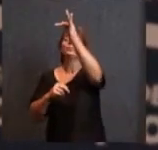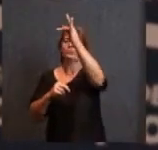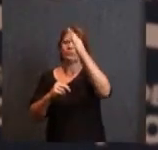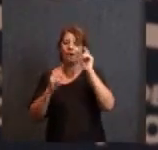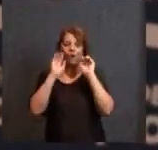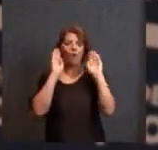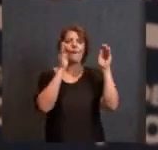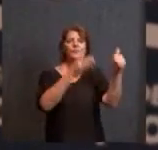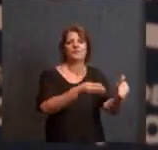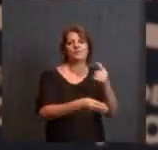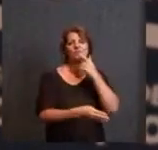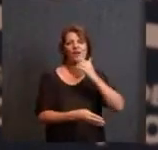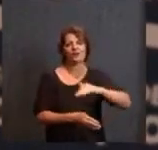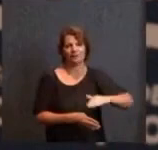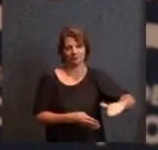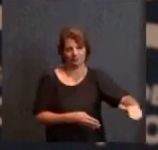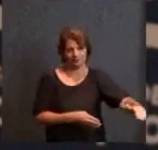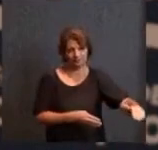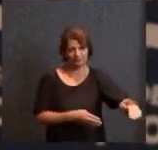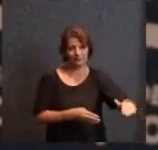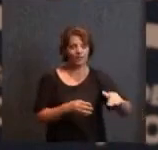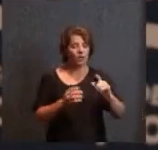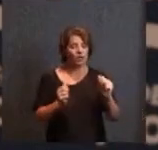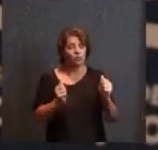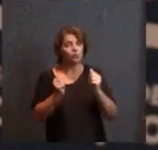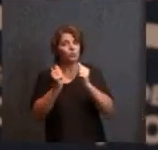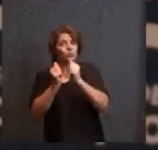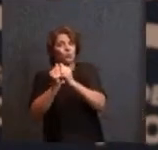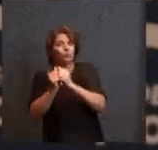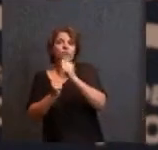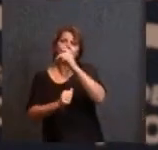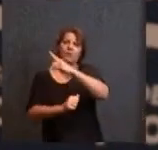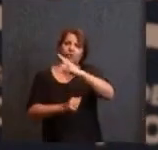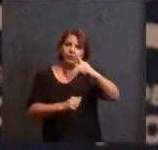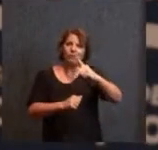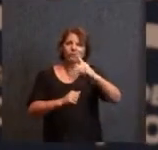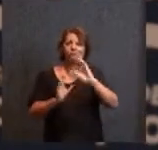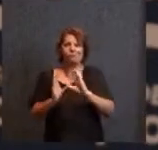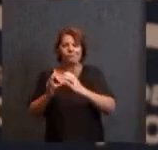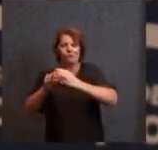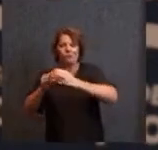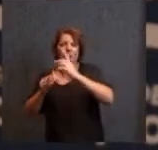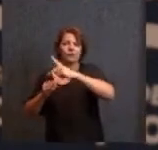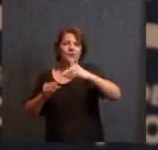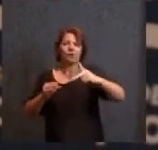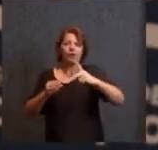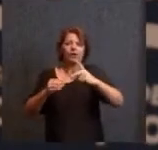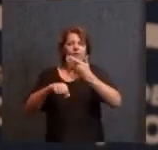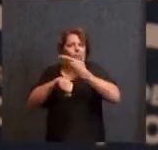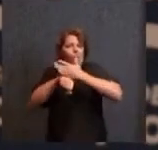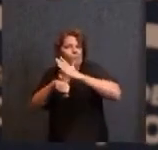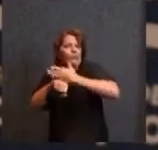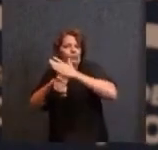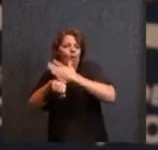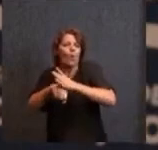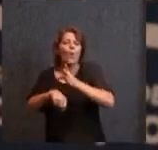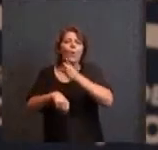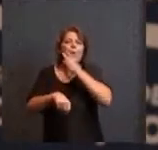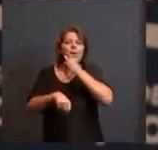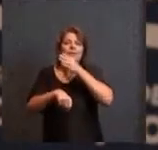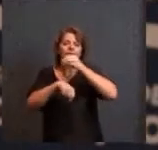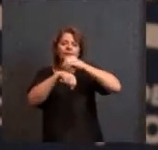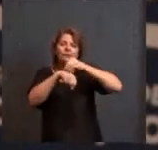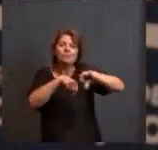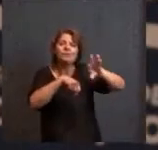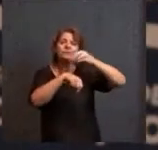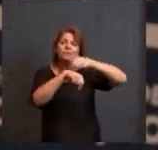objetivo. Juntamente com todos aqueles que nós, professores, que estamos prontos para poder, aprendendo e conhecendo, transmitir